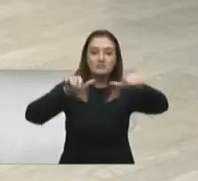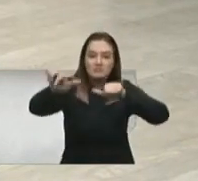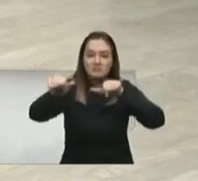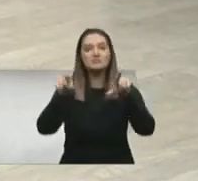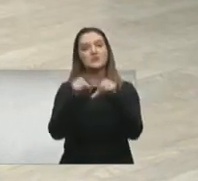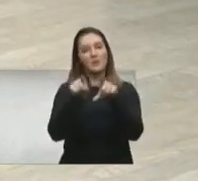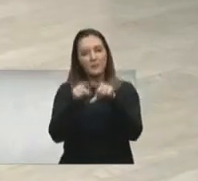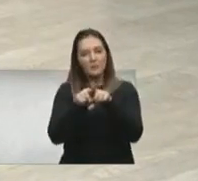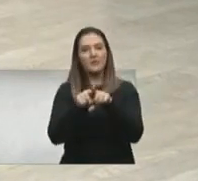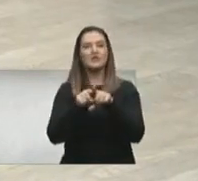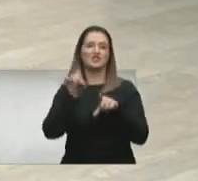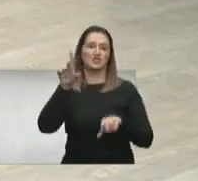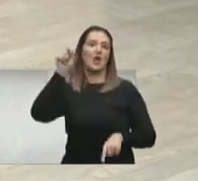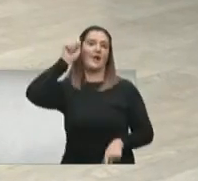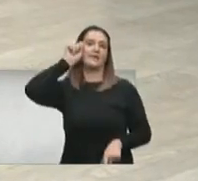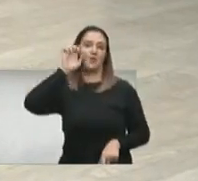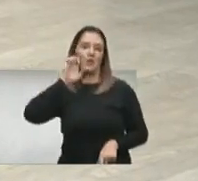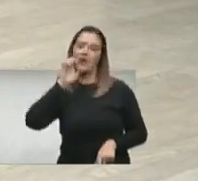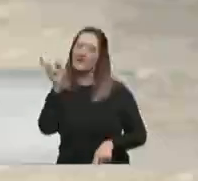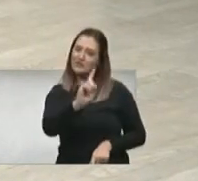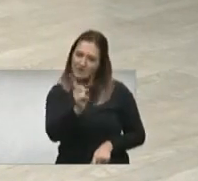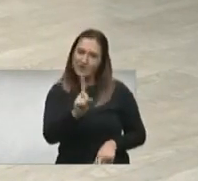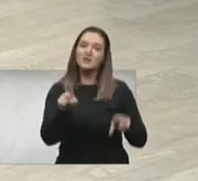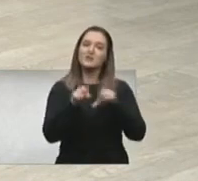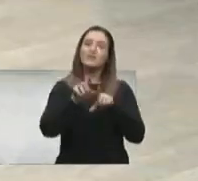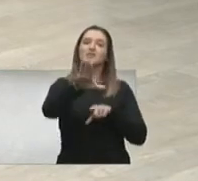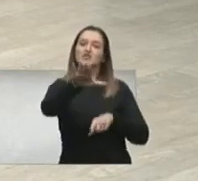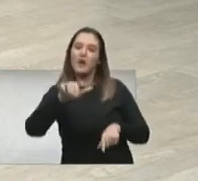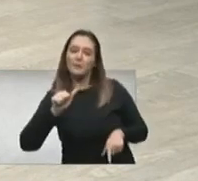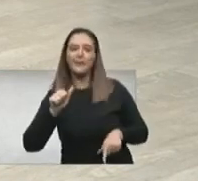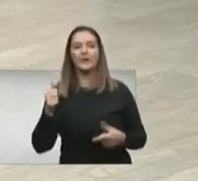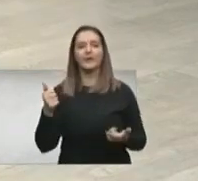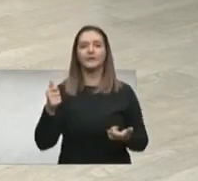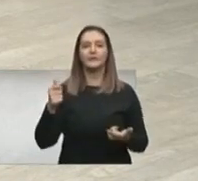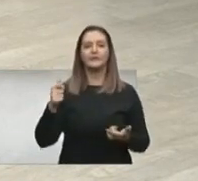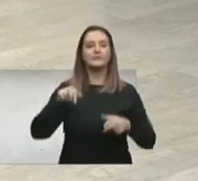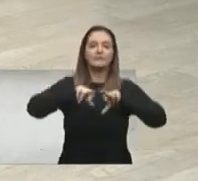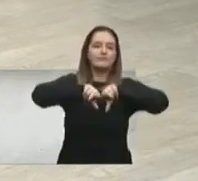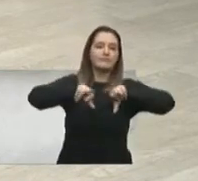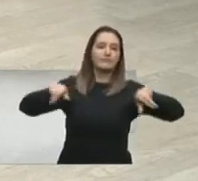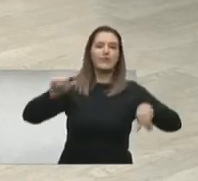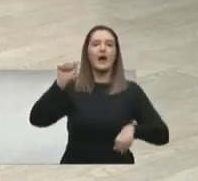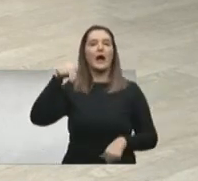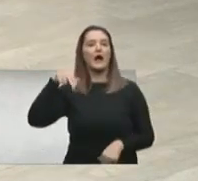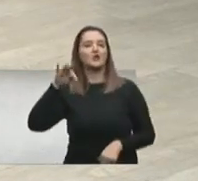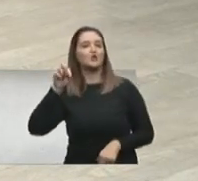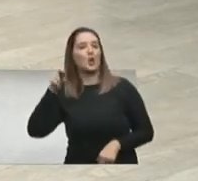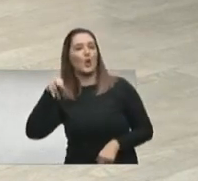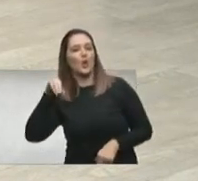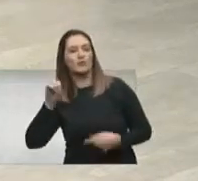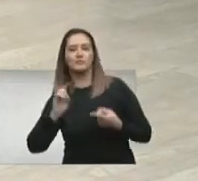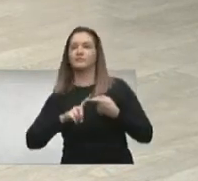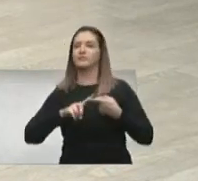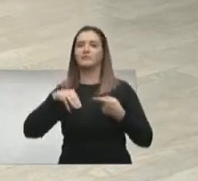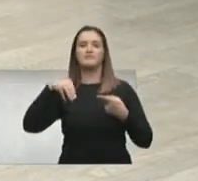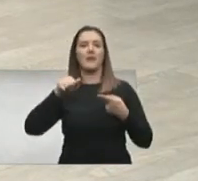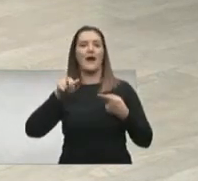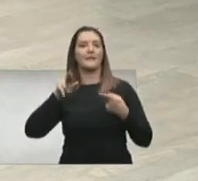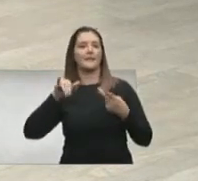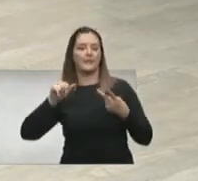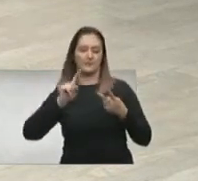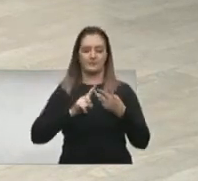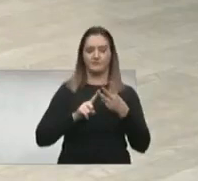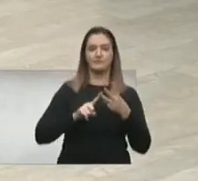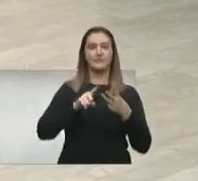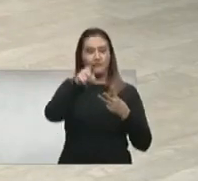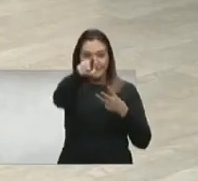Deus está procurando não somente o Adão e a Eva, mas está procurando também o Antônio, a Maria, a Isabel. Está procurando também você, meu